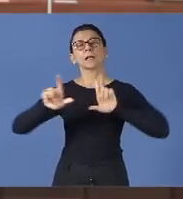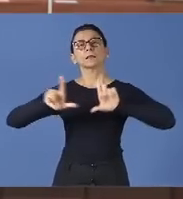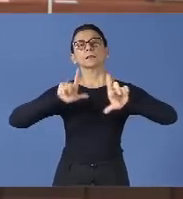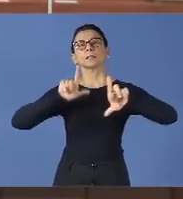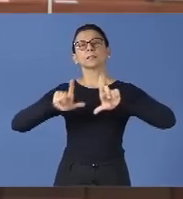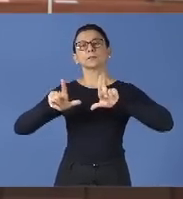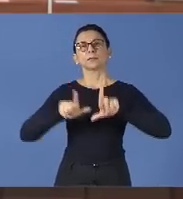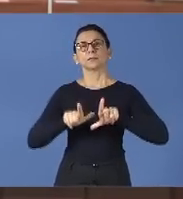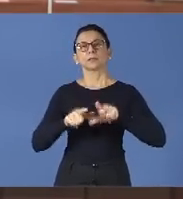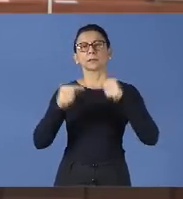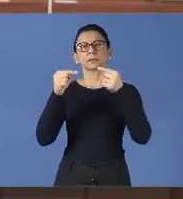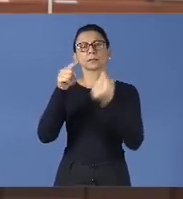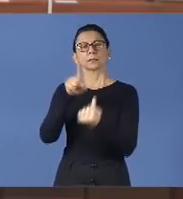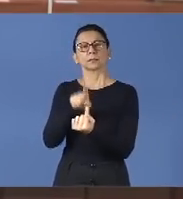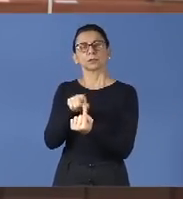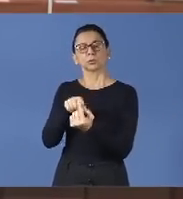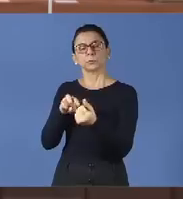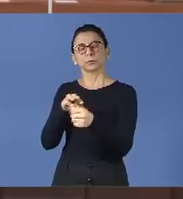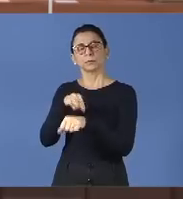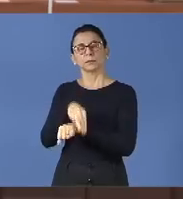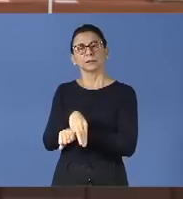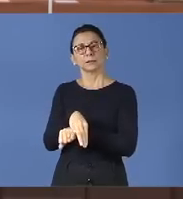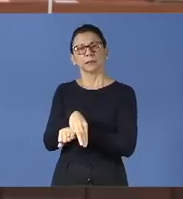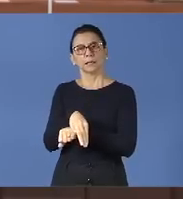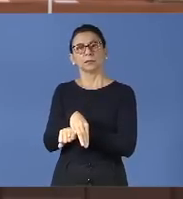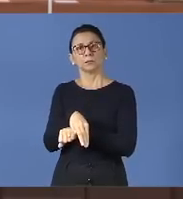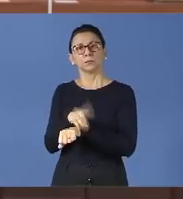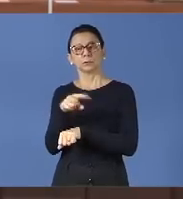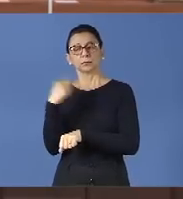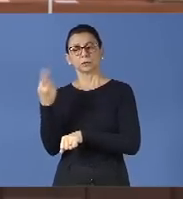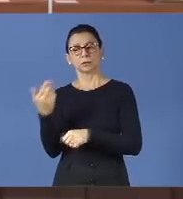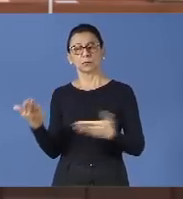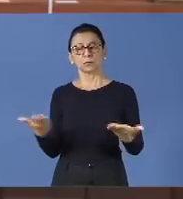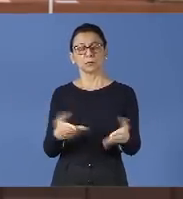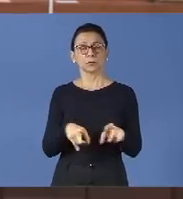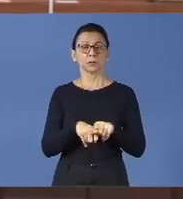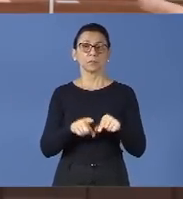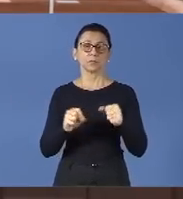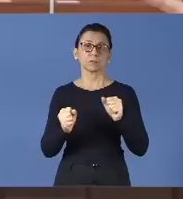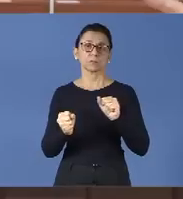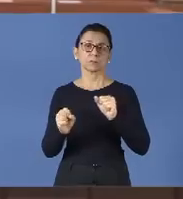falou, eu citei aqui, e os cantores, que é o louvor.